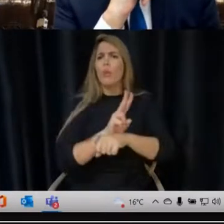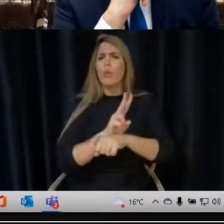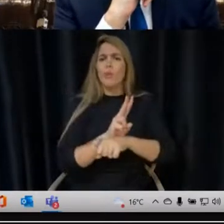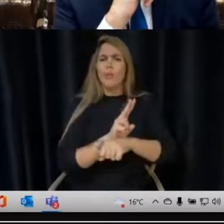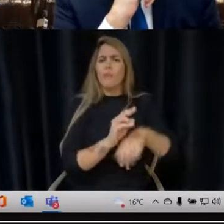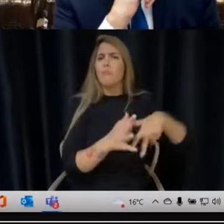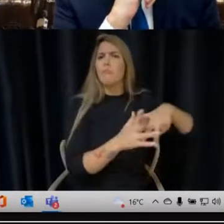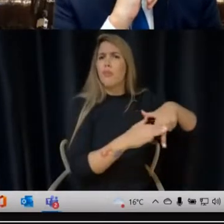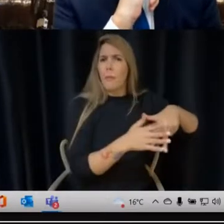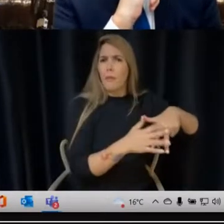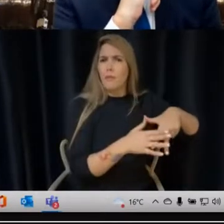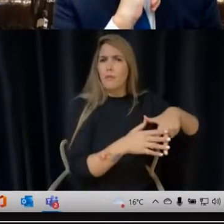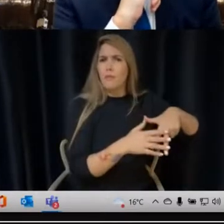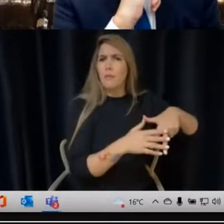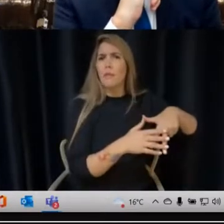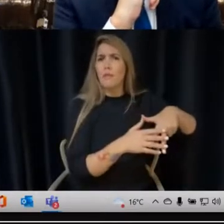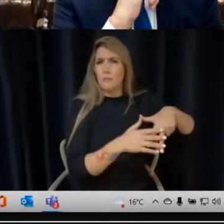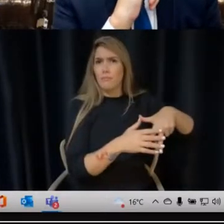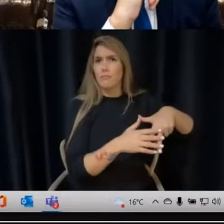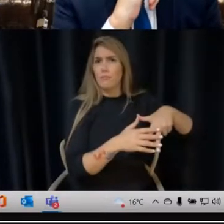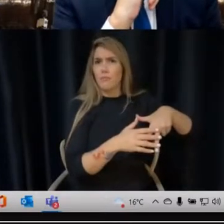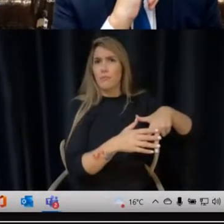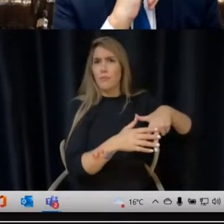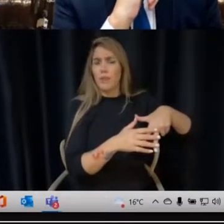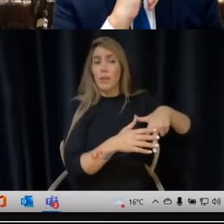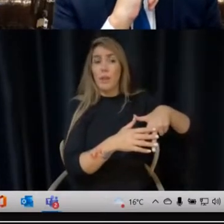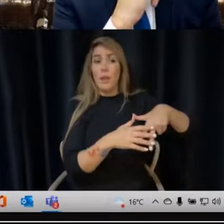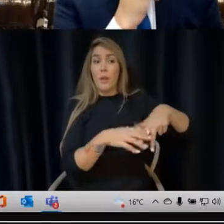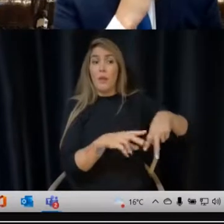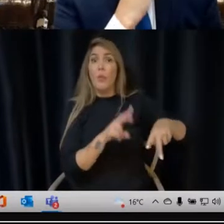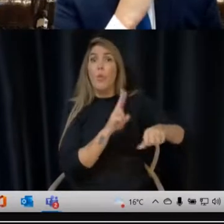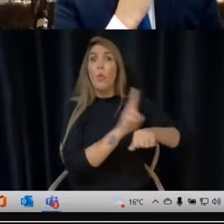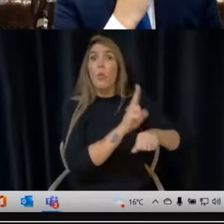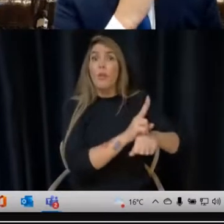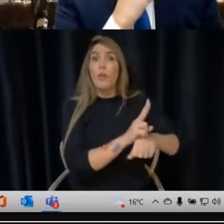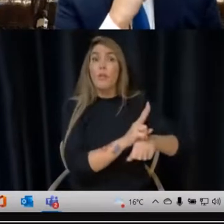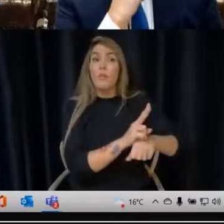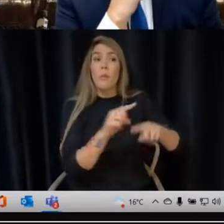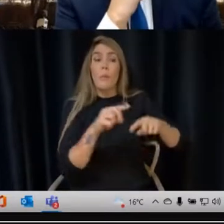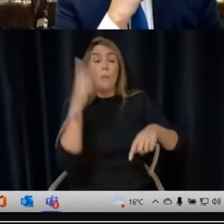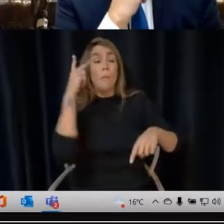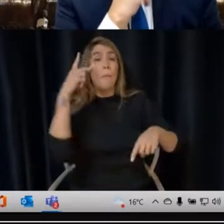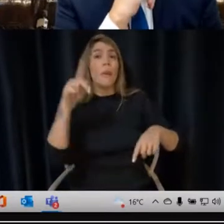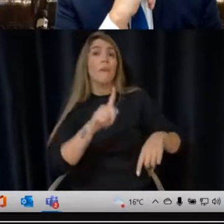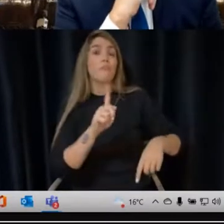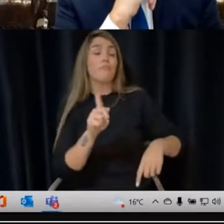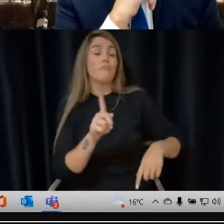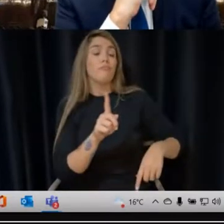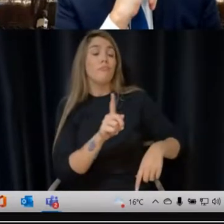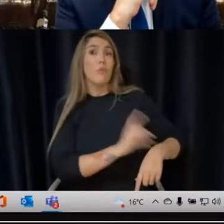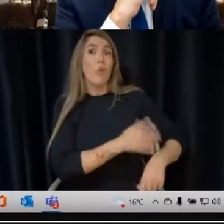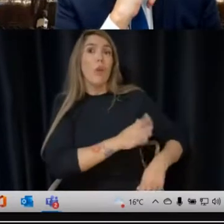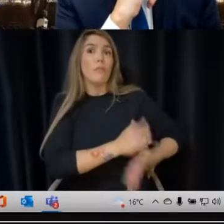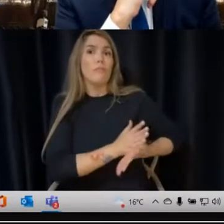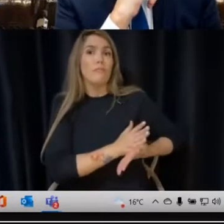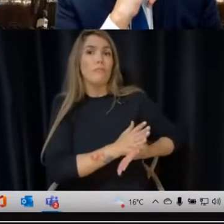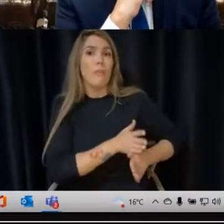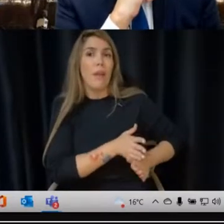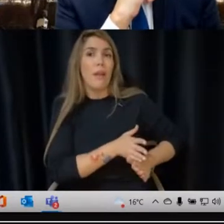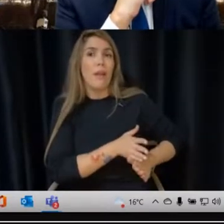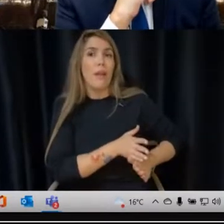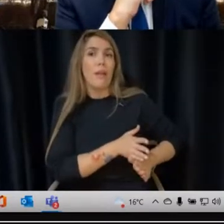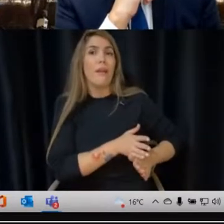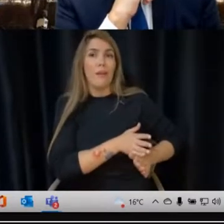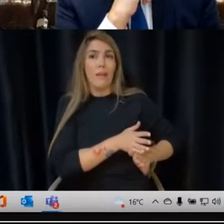paciente, para que ele não evolua para parada cardíaca. Então, tudo isso é muito ágil e a gente não tem perda de órgão por conta